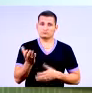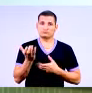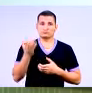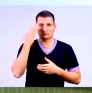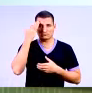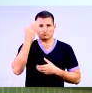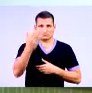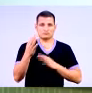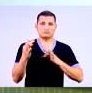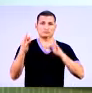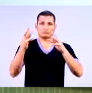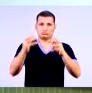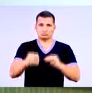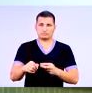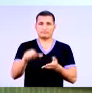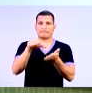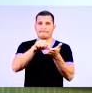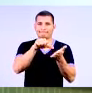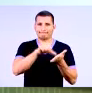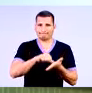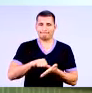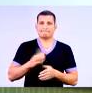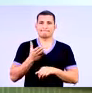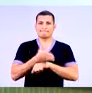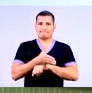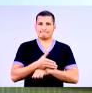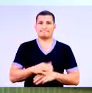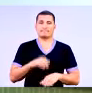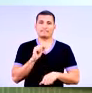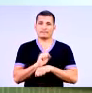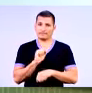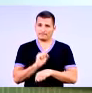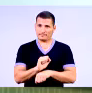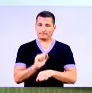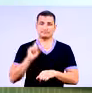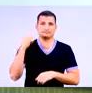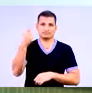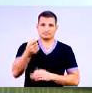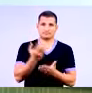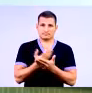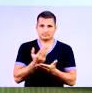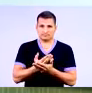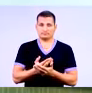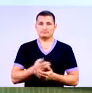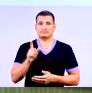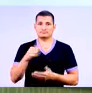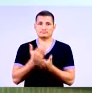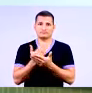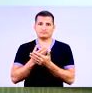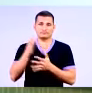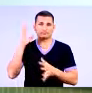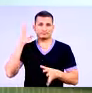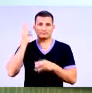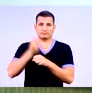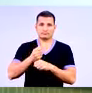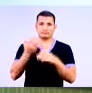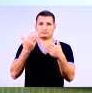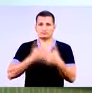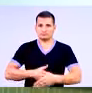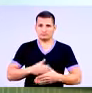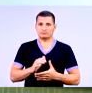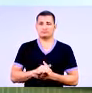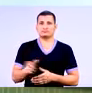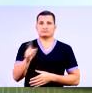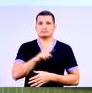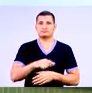agradecer todos os polos que estão participando, espero que na próxima aula, como é a nossa aula de revisão de prova, né,